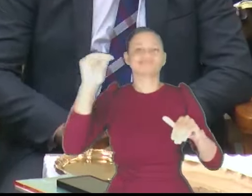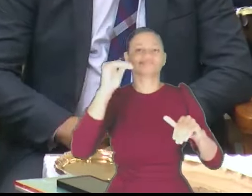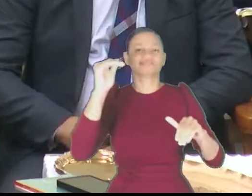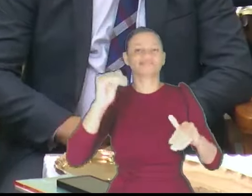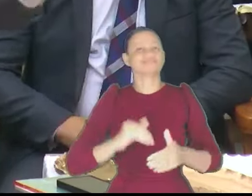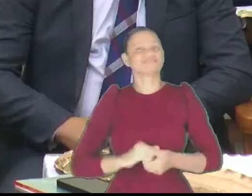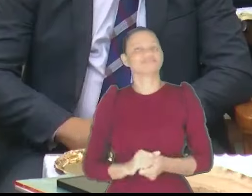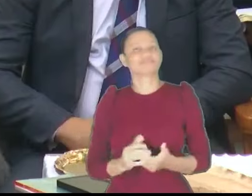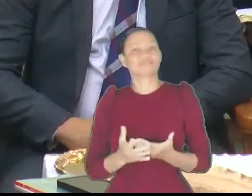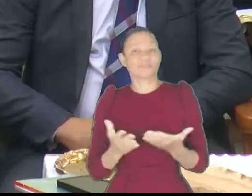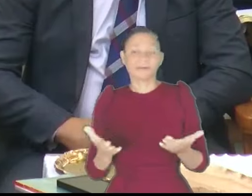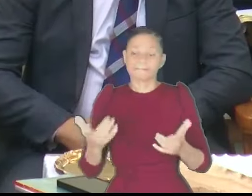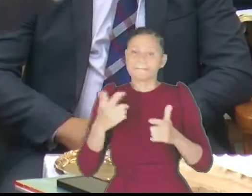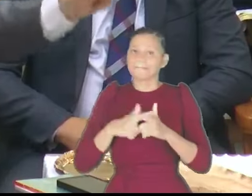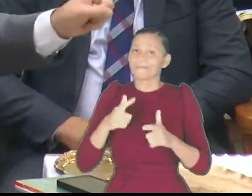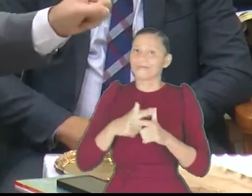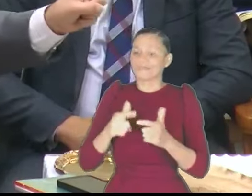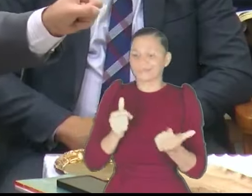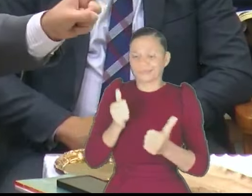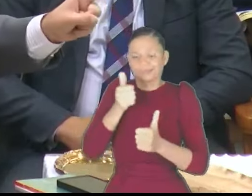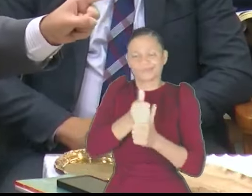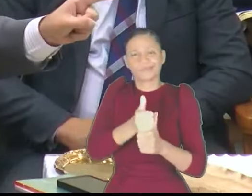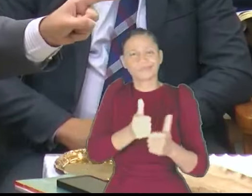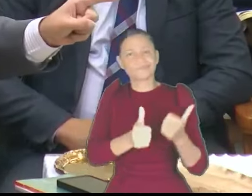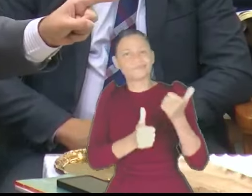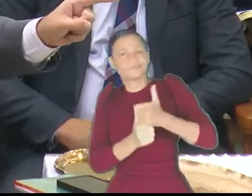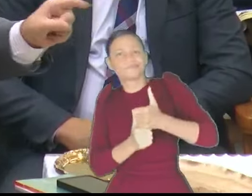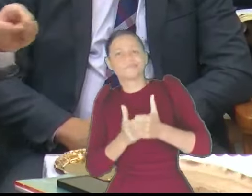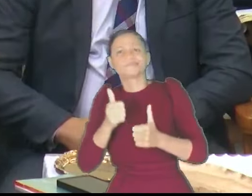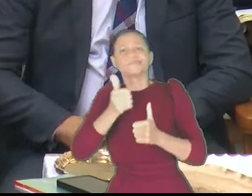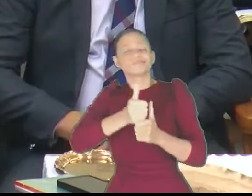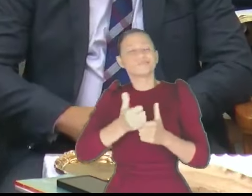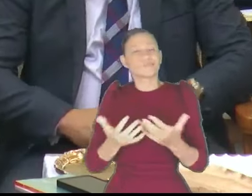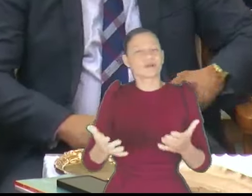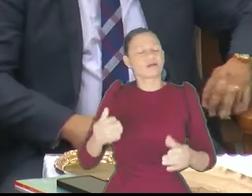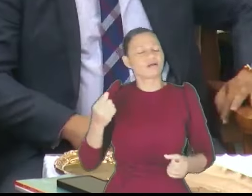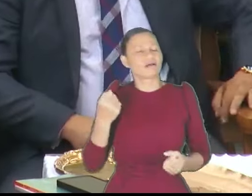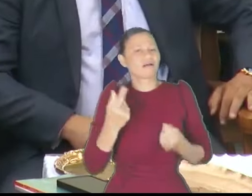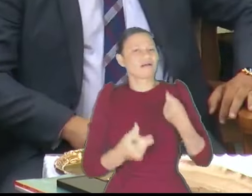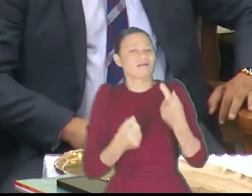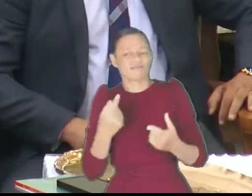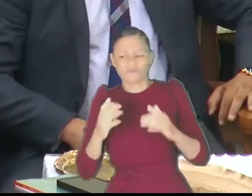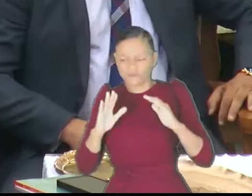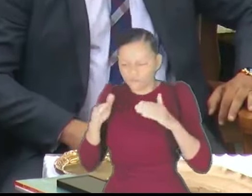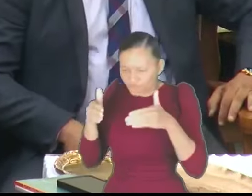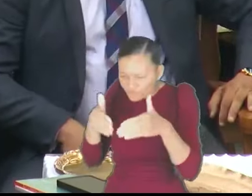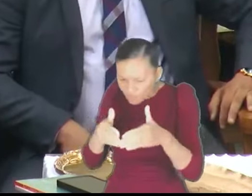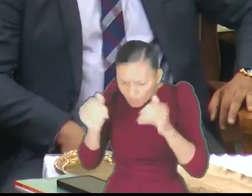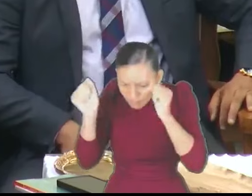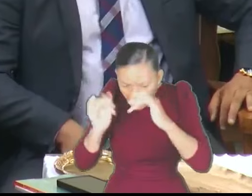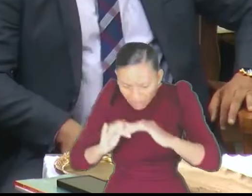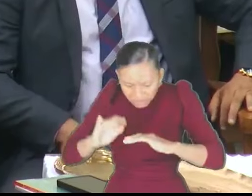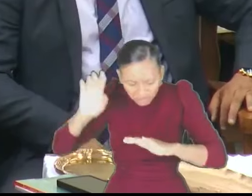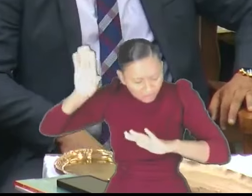O problema é que há uma substituição. Às vezes eu foco na benção e esqueço o abençoador.